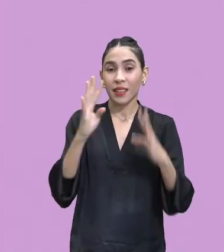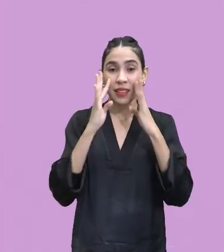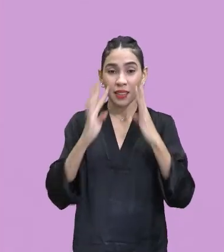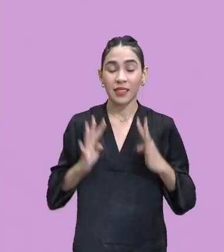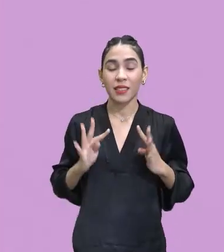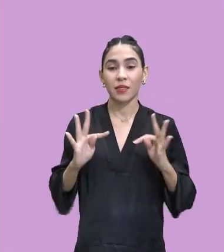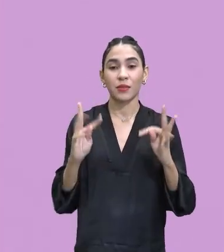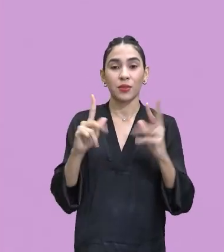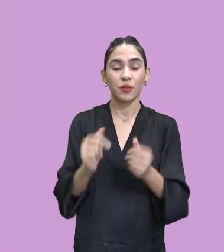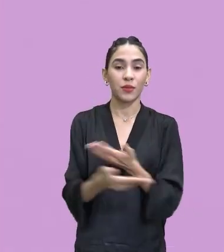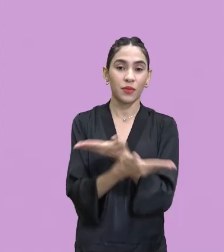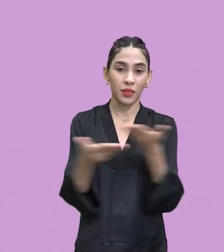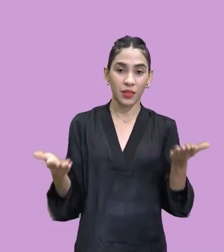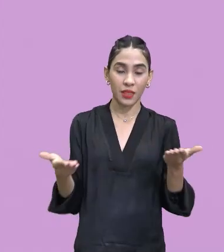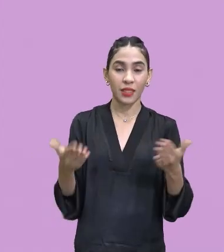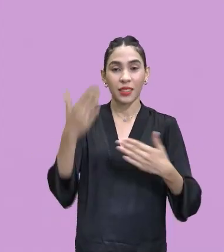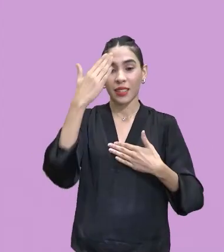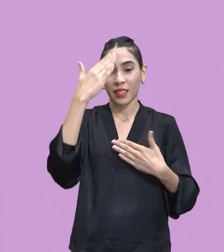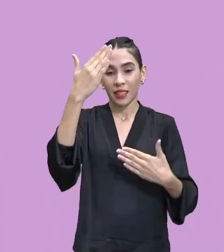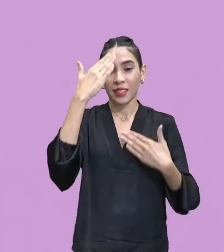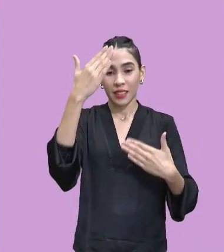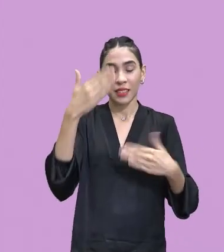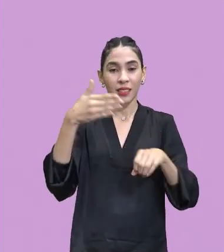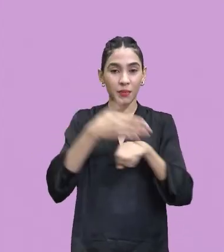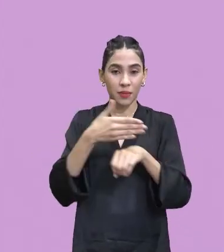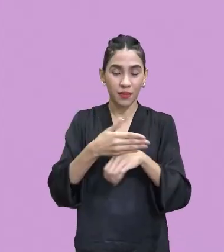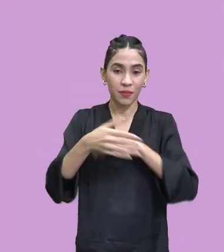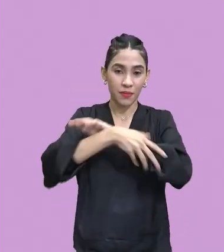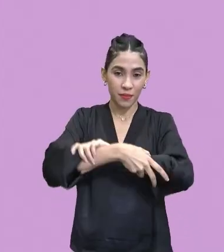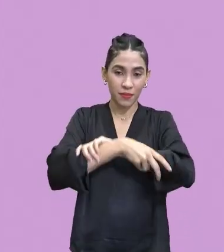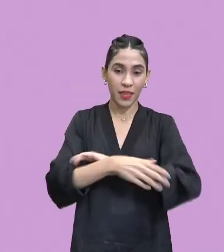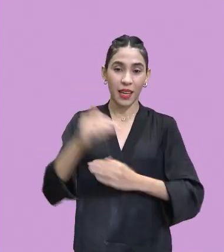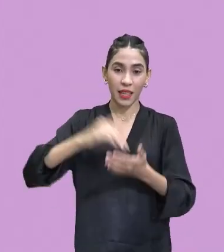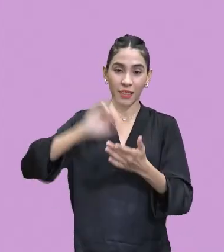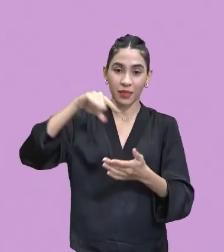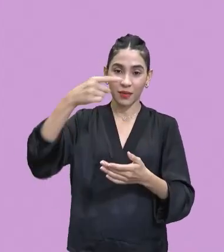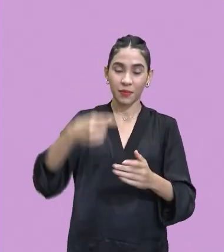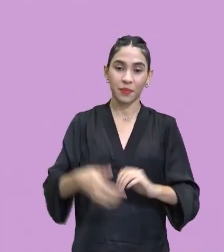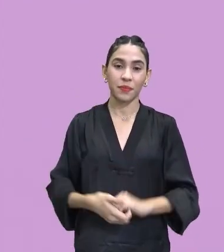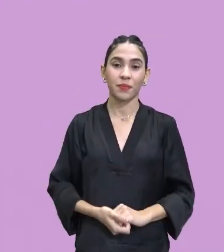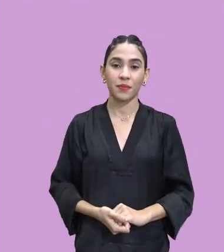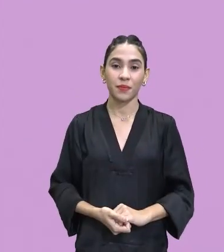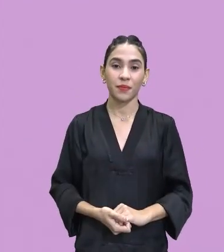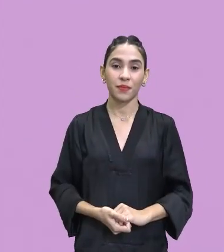pela atenção de todos vocês, agradeço muito a parceria e até a próxima.